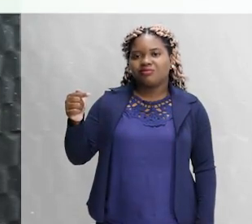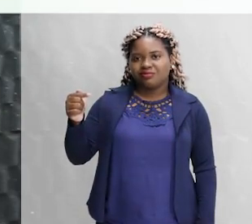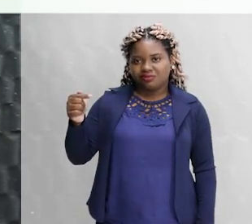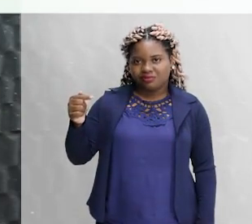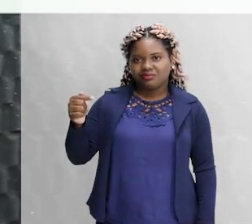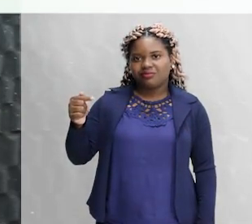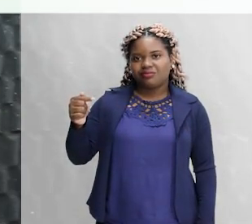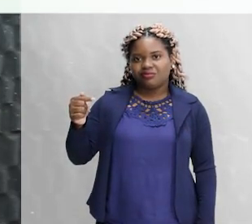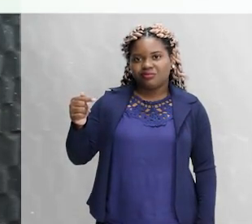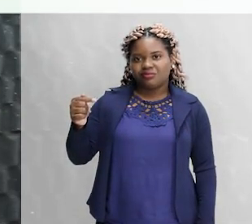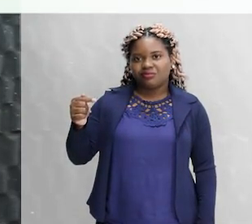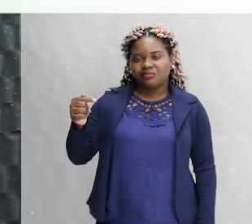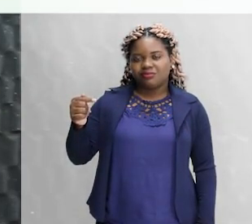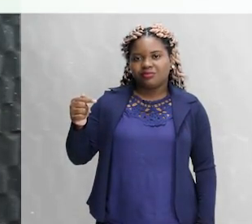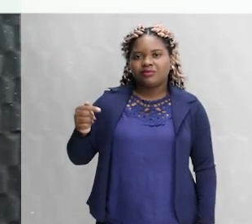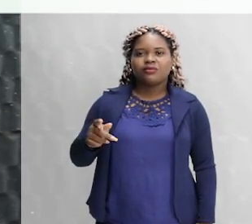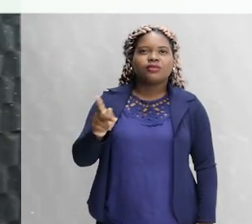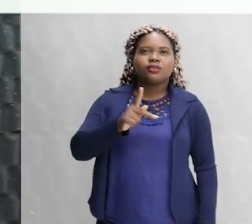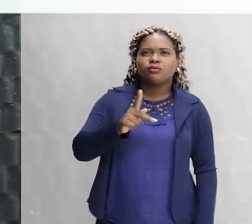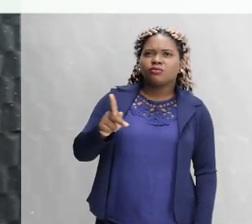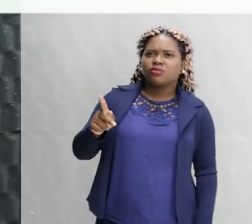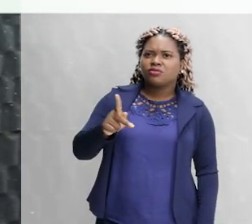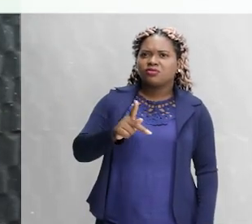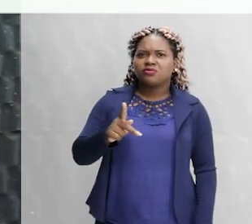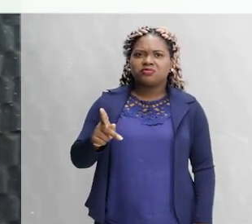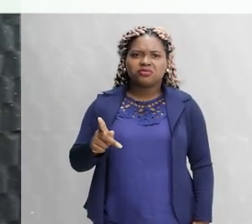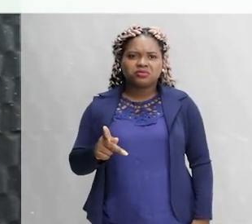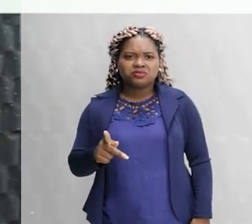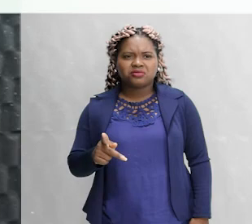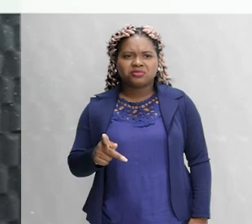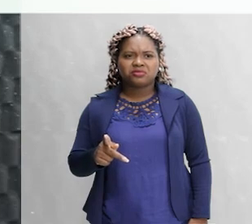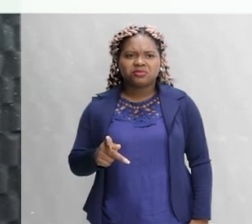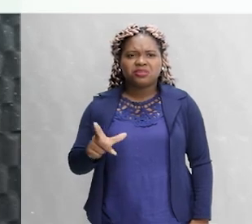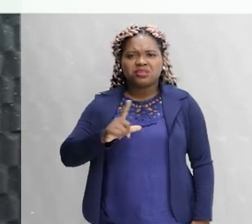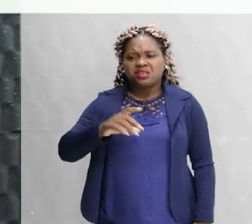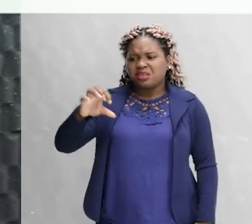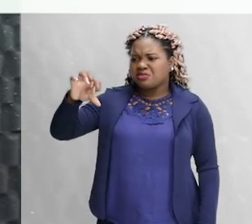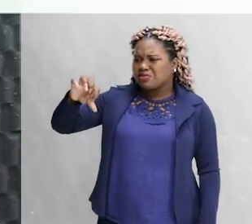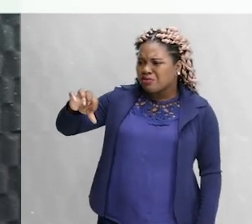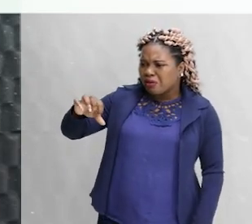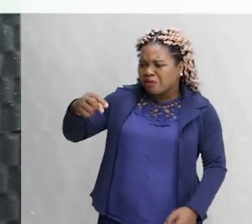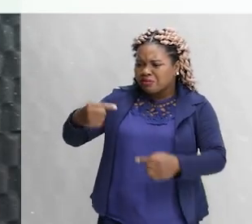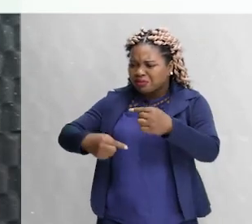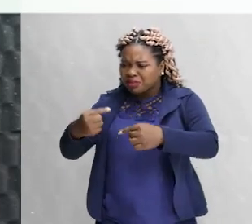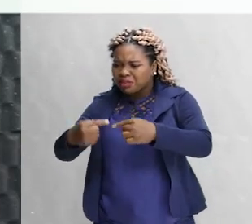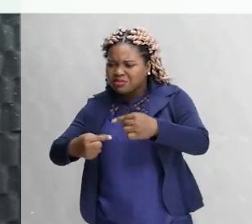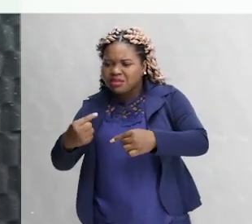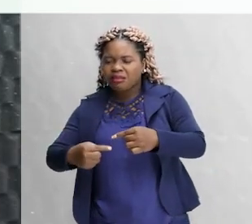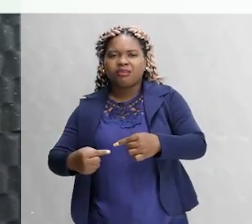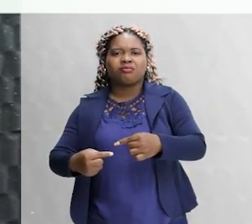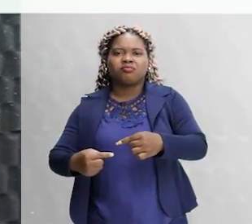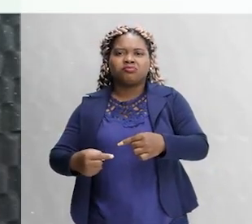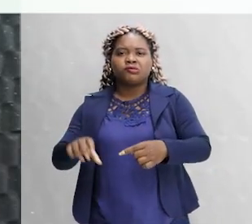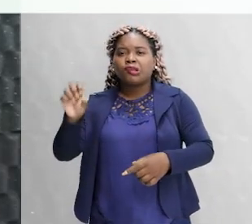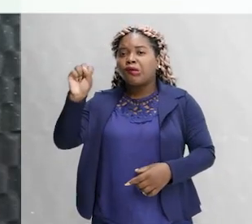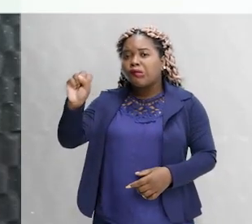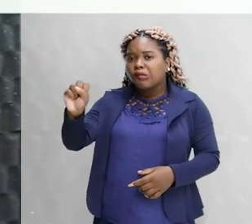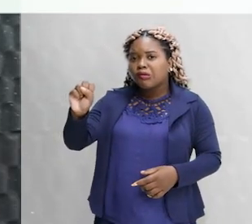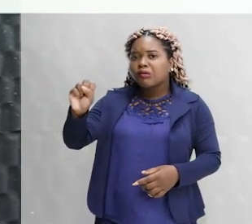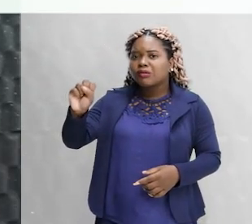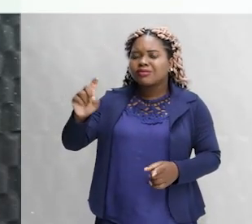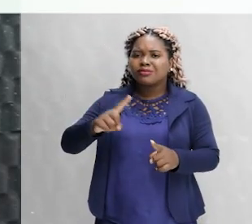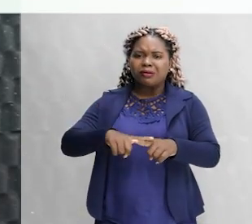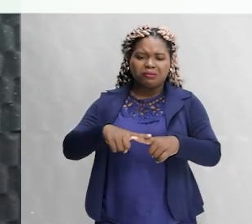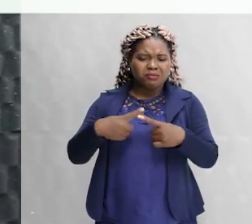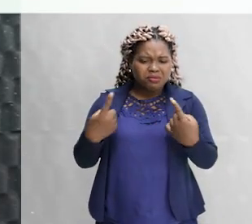Média ponderada. Ah, professor, é injusto, ele tirou aqui um 9 no debate, ele tirou um 8, só que o